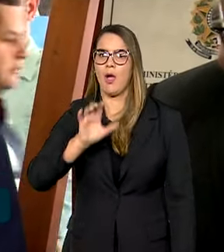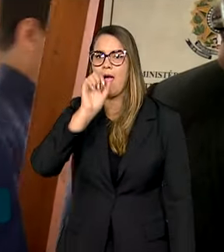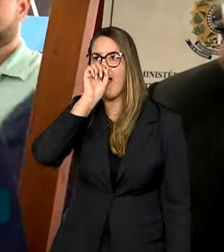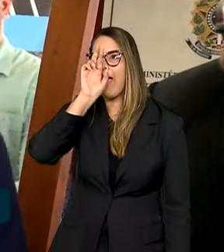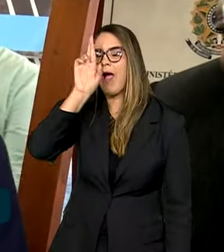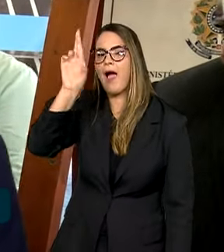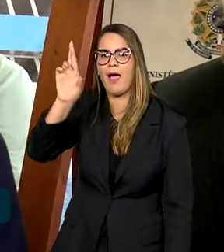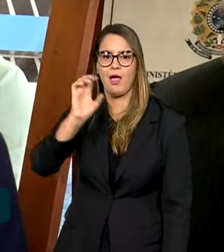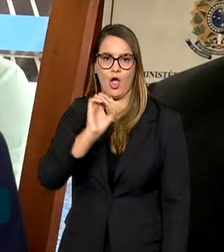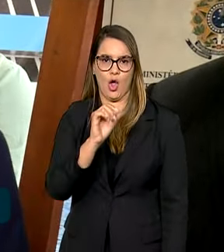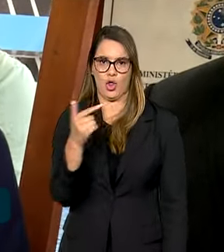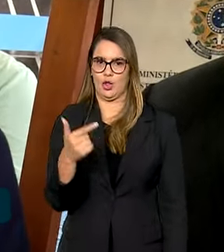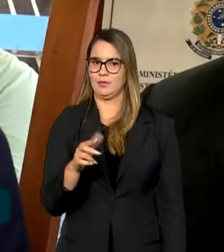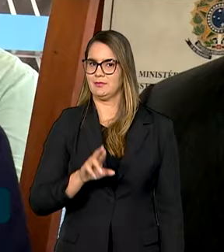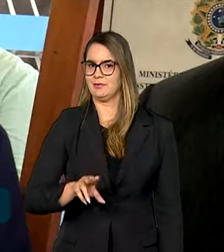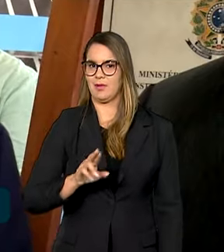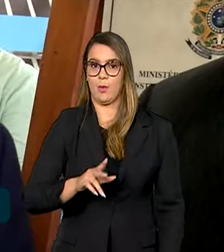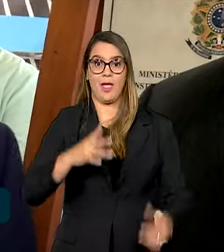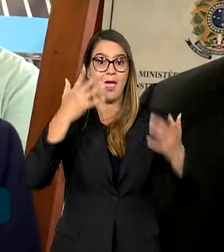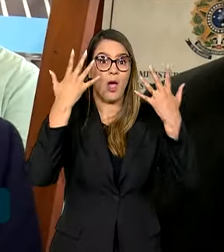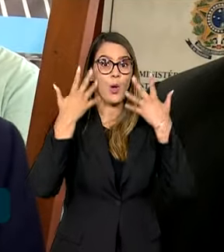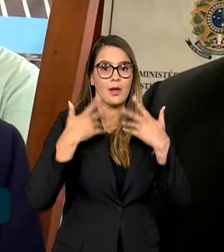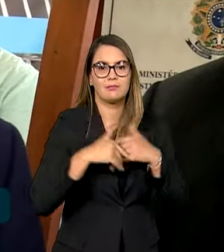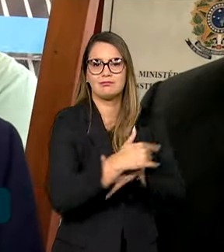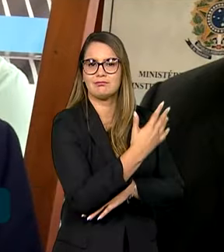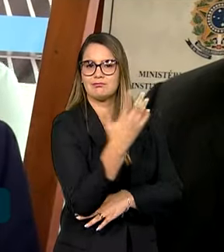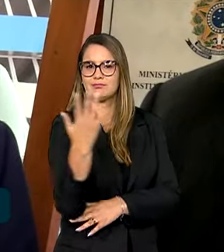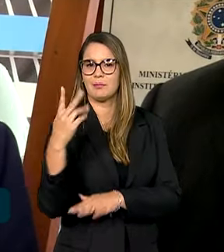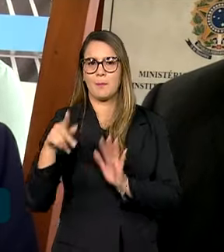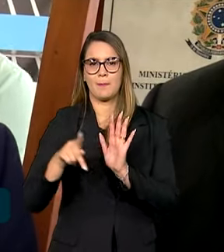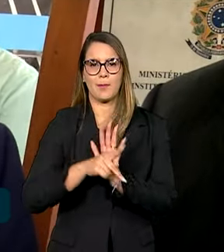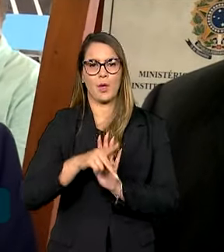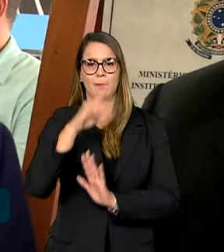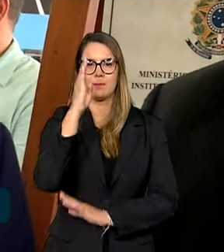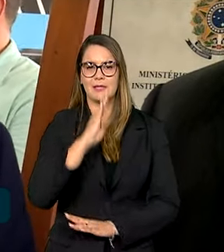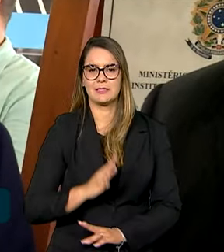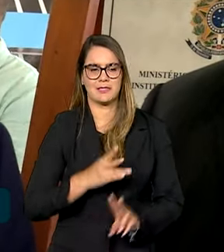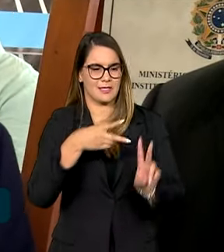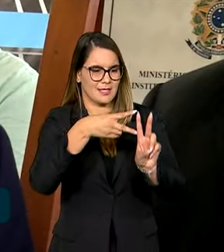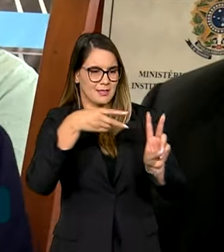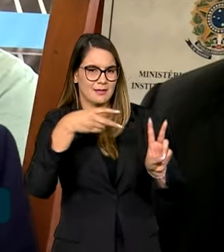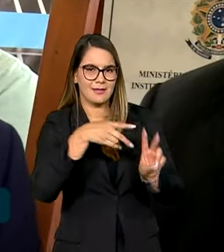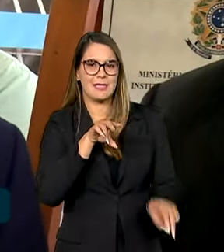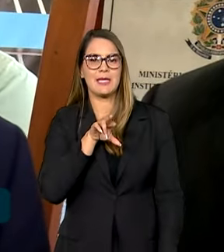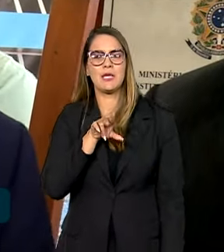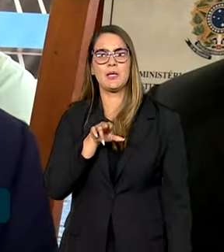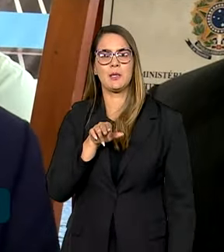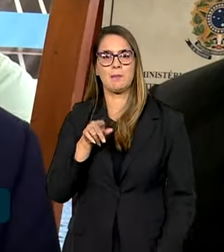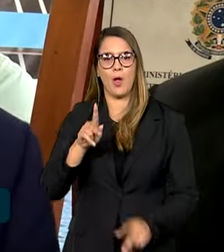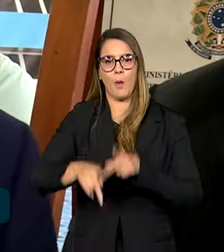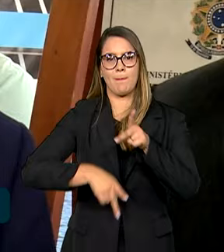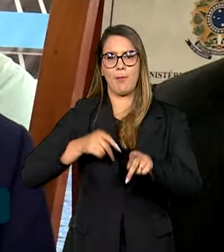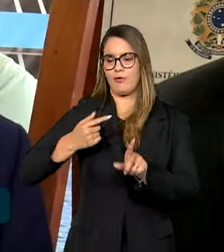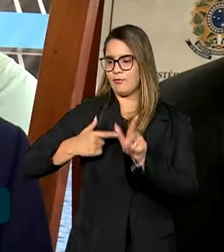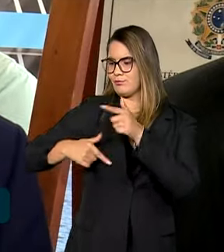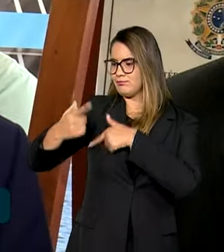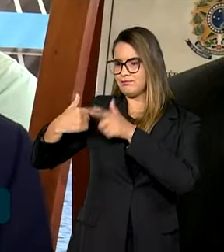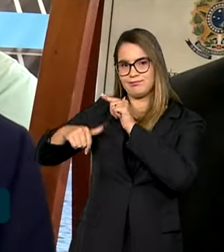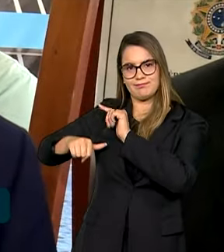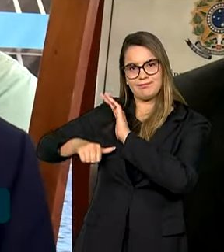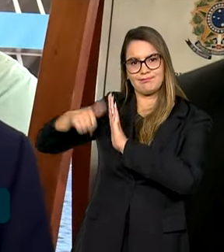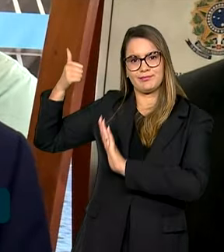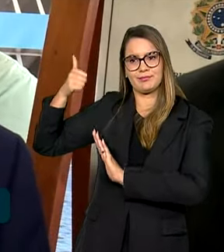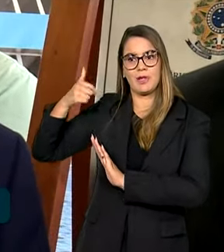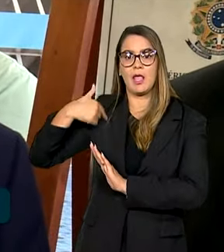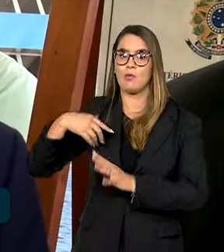no mundo é a natureza e origem do Brasil Terra dos nossos índios nossos irmãos dos povos originários eu me sinto compensado